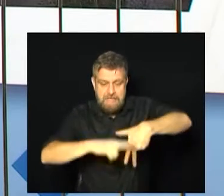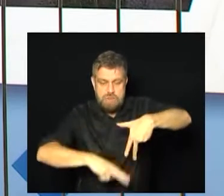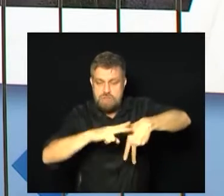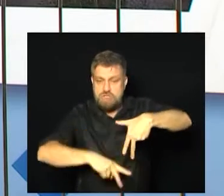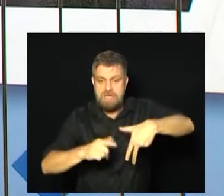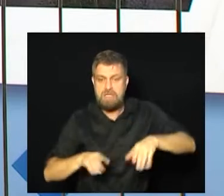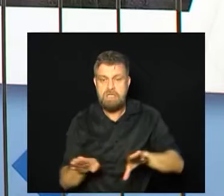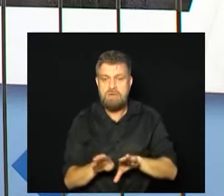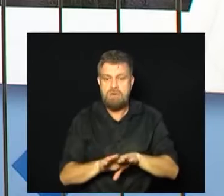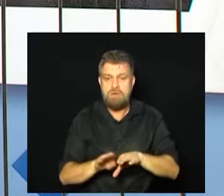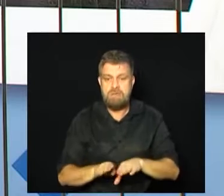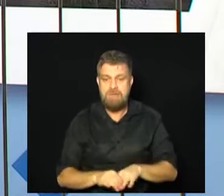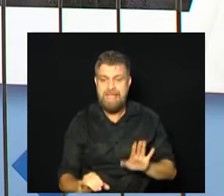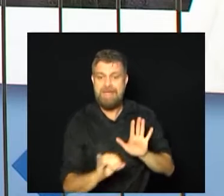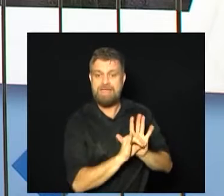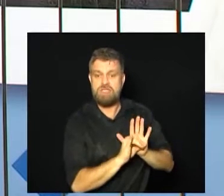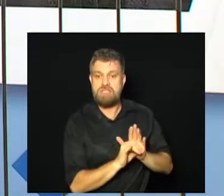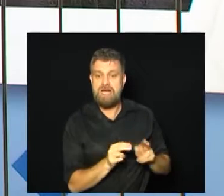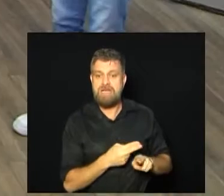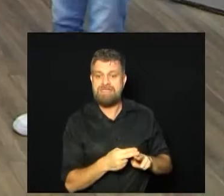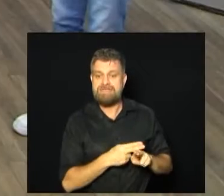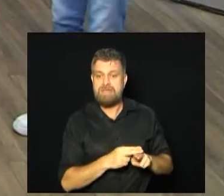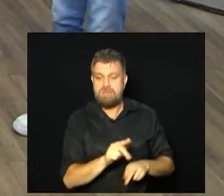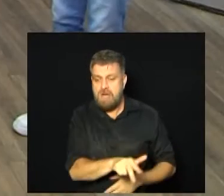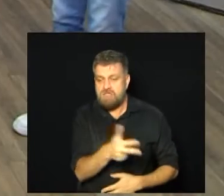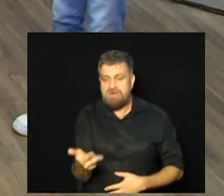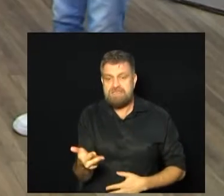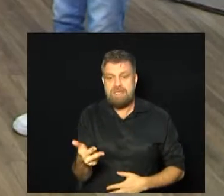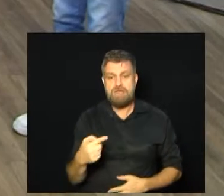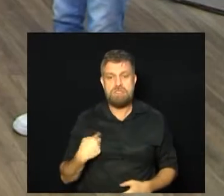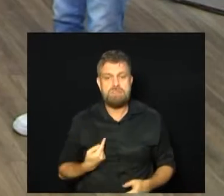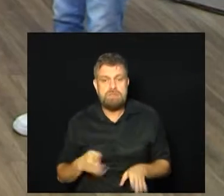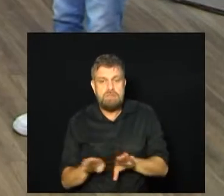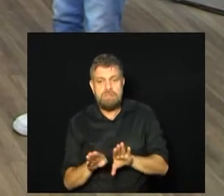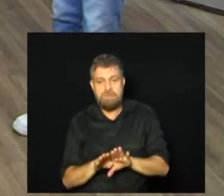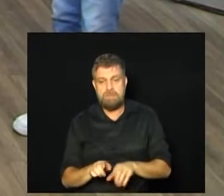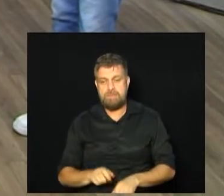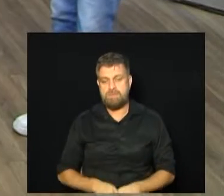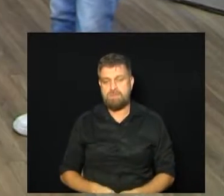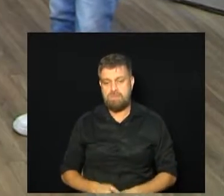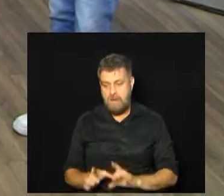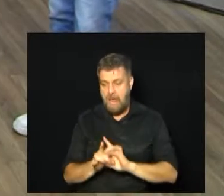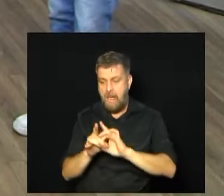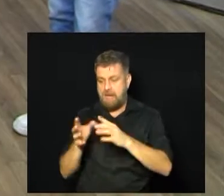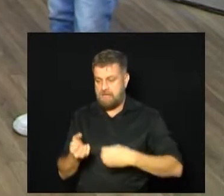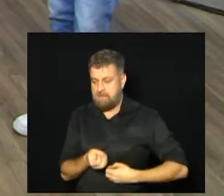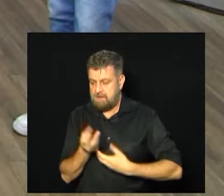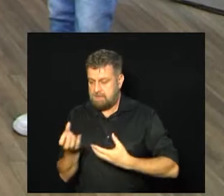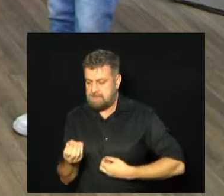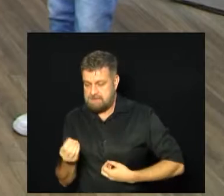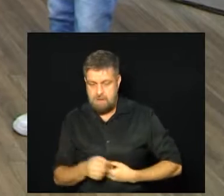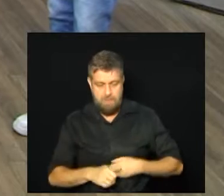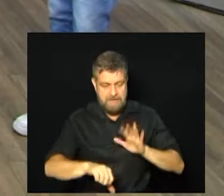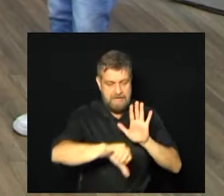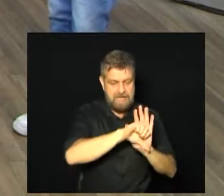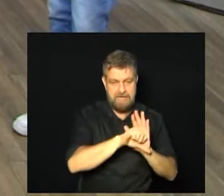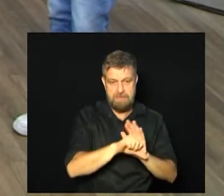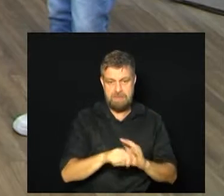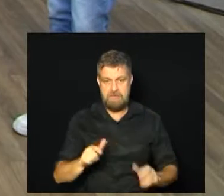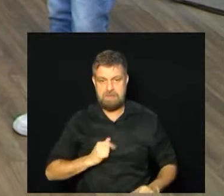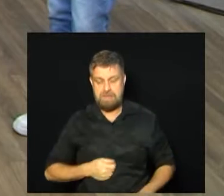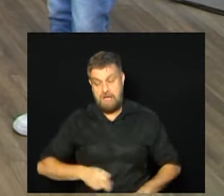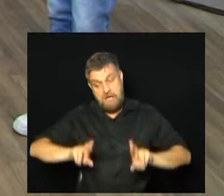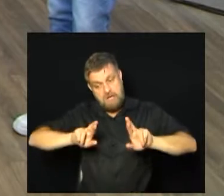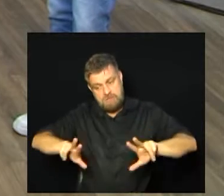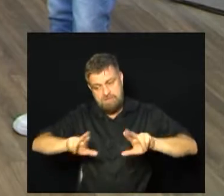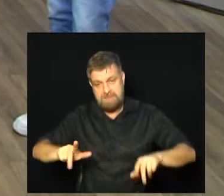orientação sexual. E até sobre esse assunto, né, essa diferenciação de liberdade de expressão, de o que é crime, participa aqui do nosso